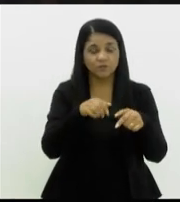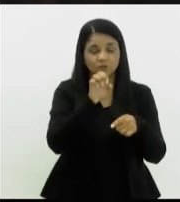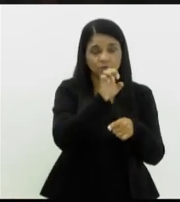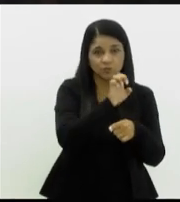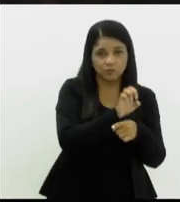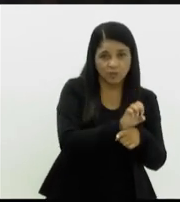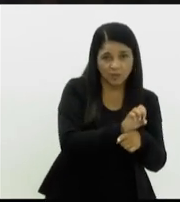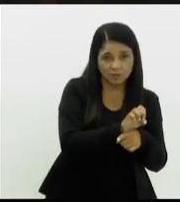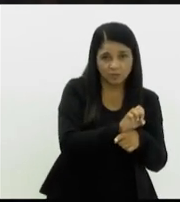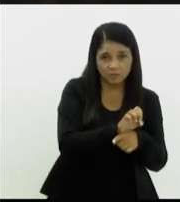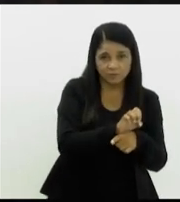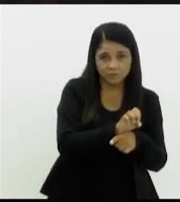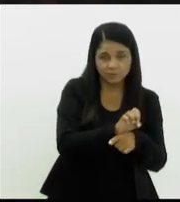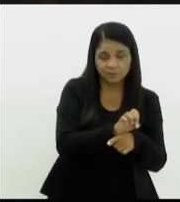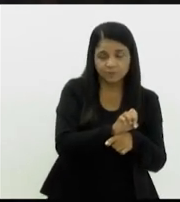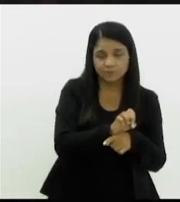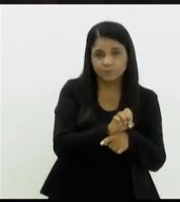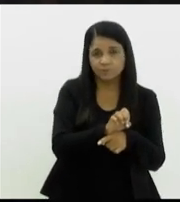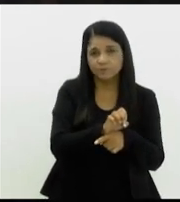Estado e o